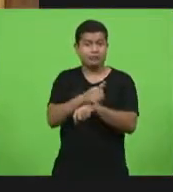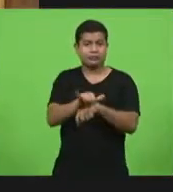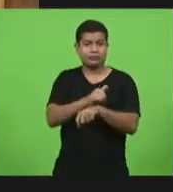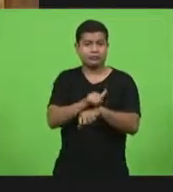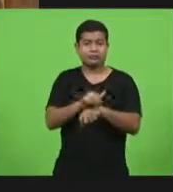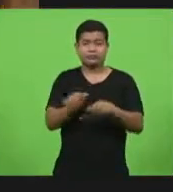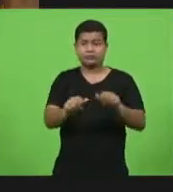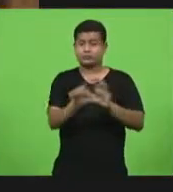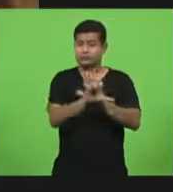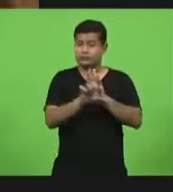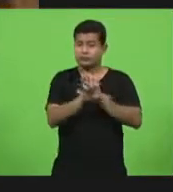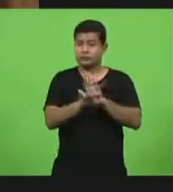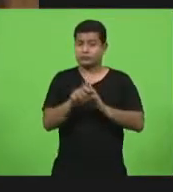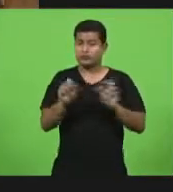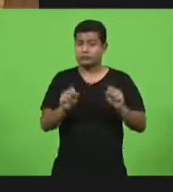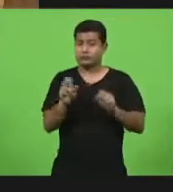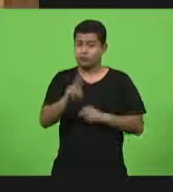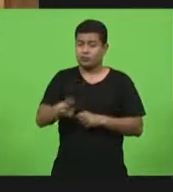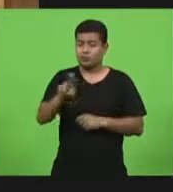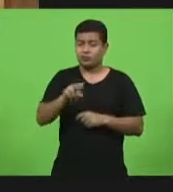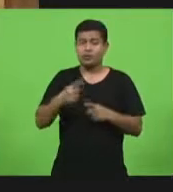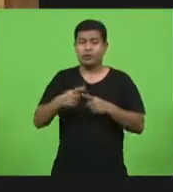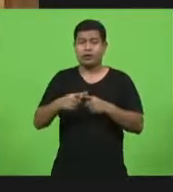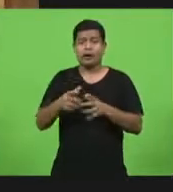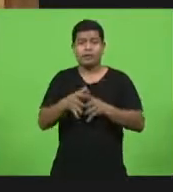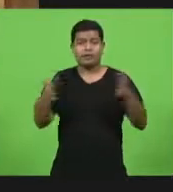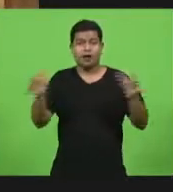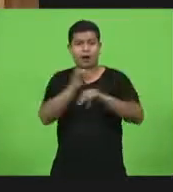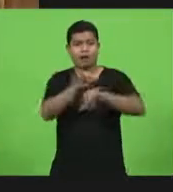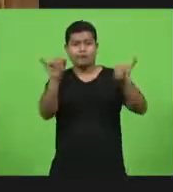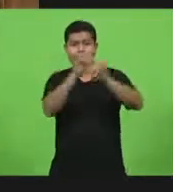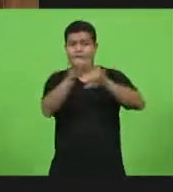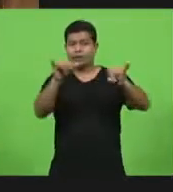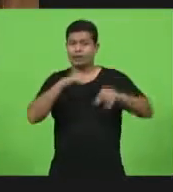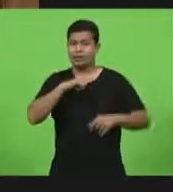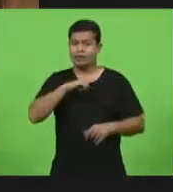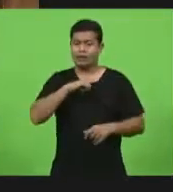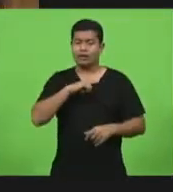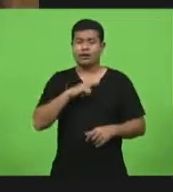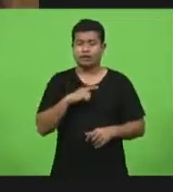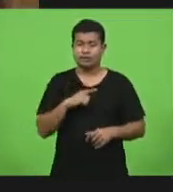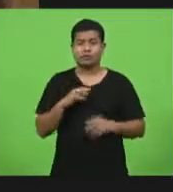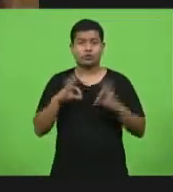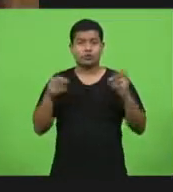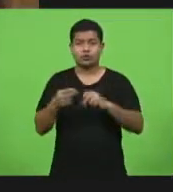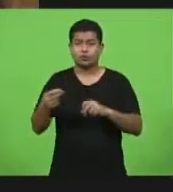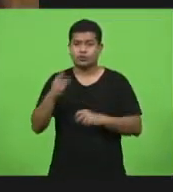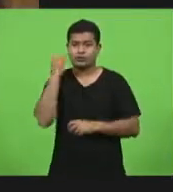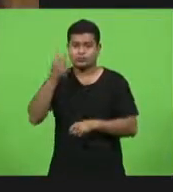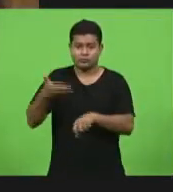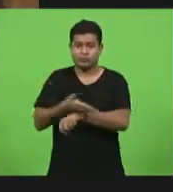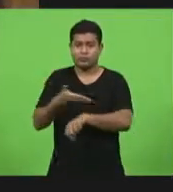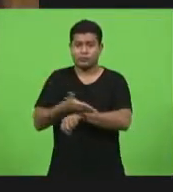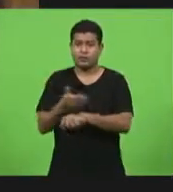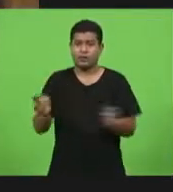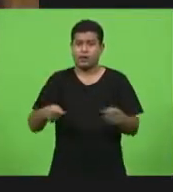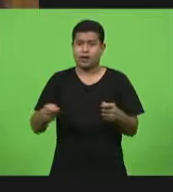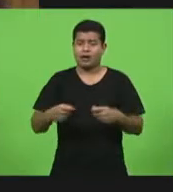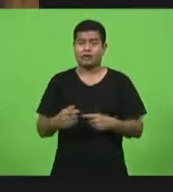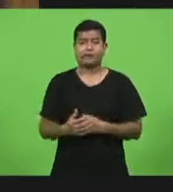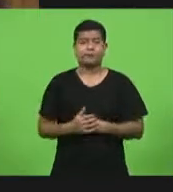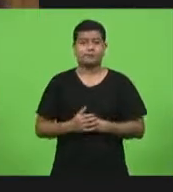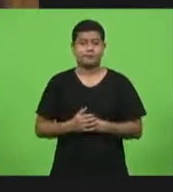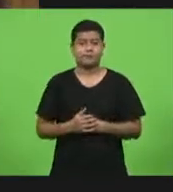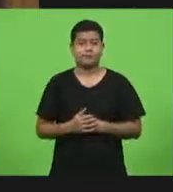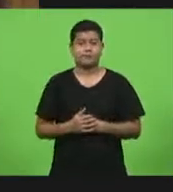nós podemos utilizar, ela tem maior amplitude, todos os deputados podem participar. Porque também a reunião da Comissão de